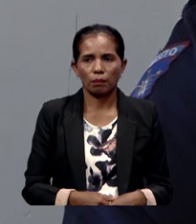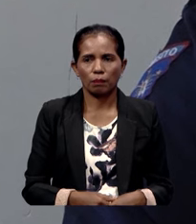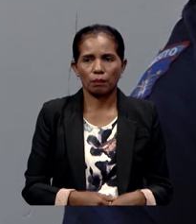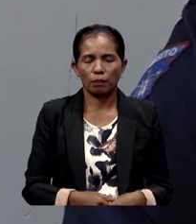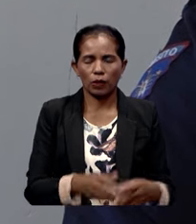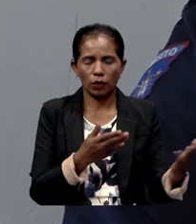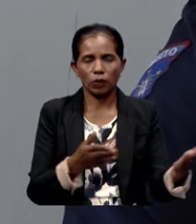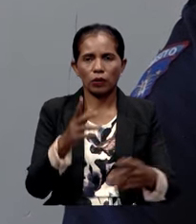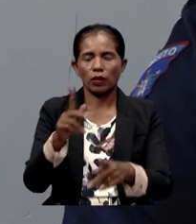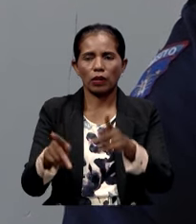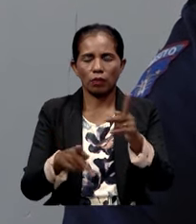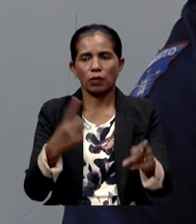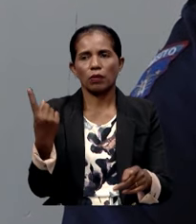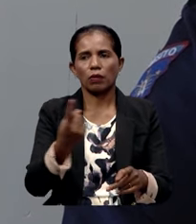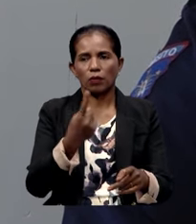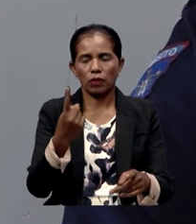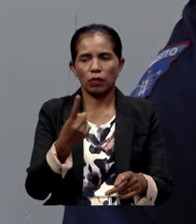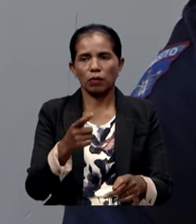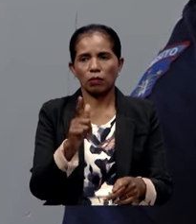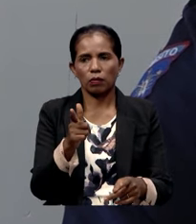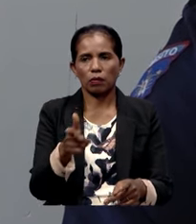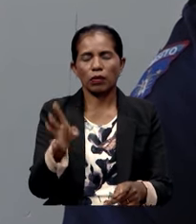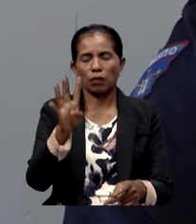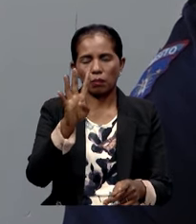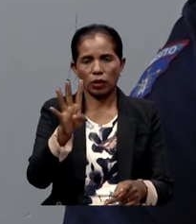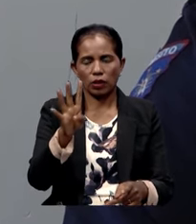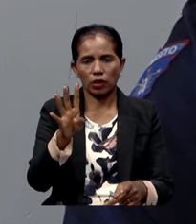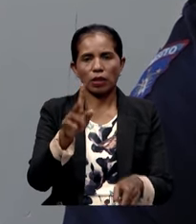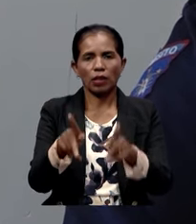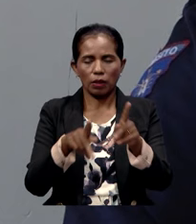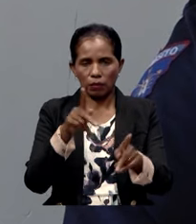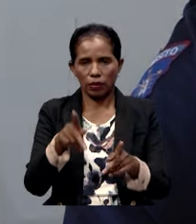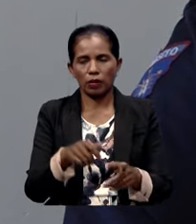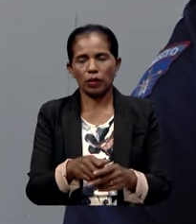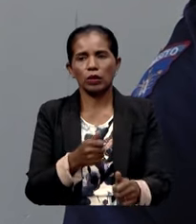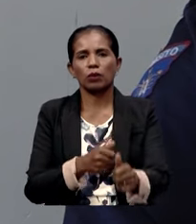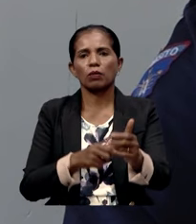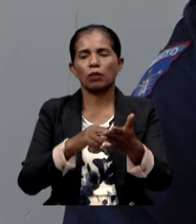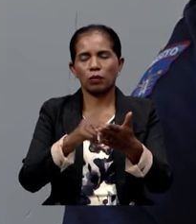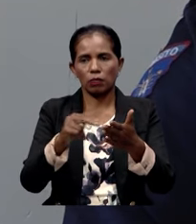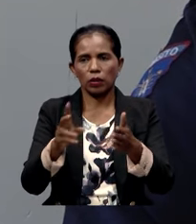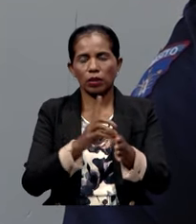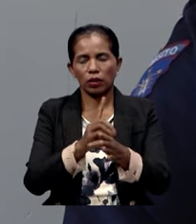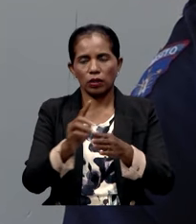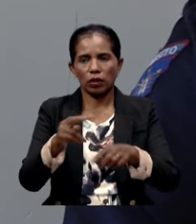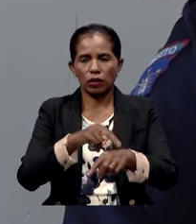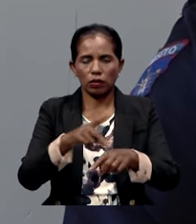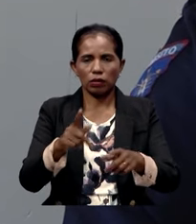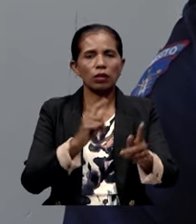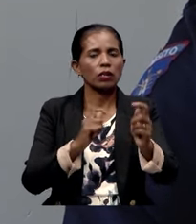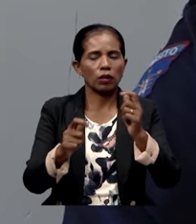tula emanenet, só to 24 pessoas. Tuir número neve maka Direção Nacional de Transporte